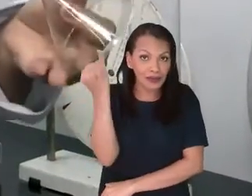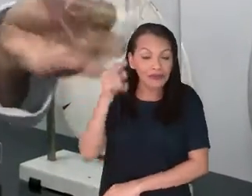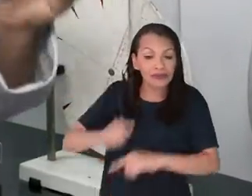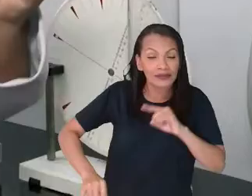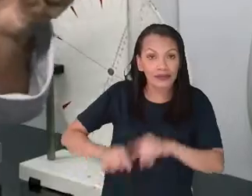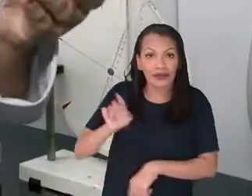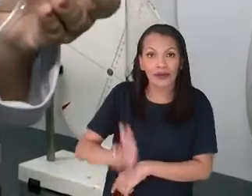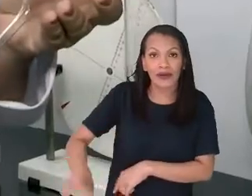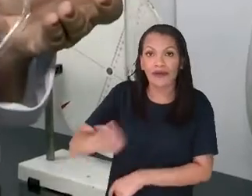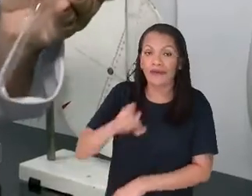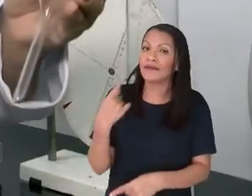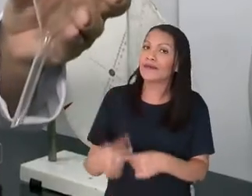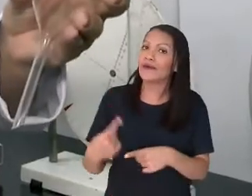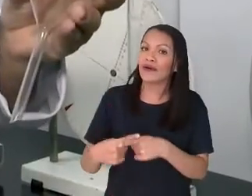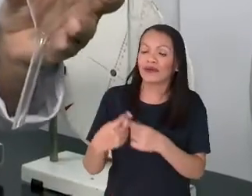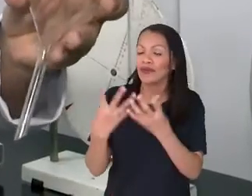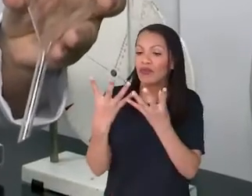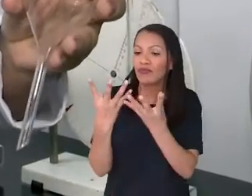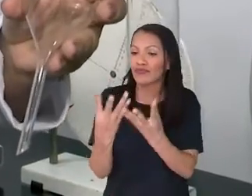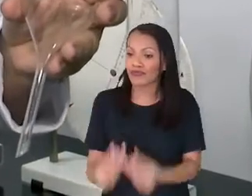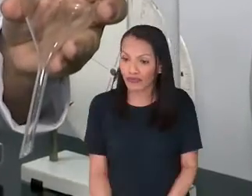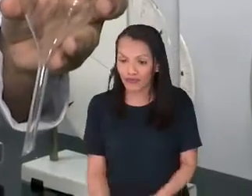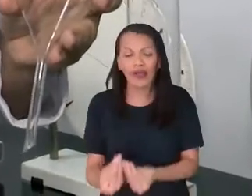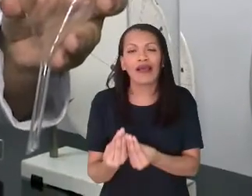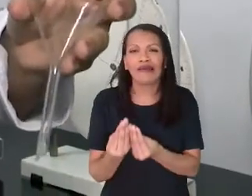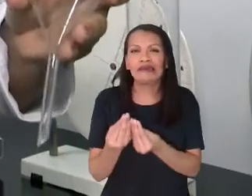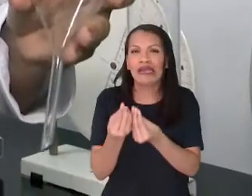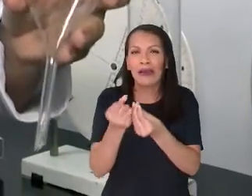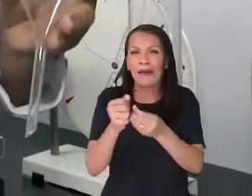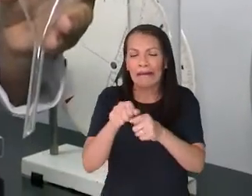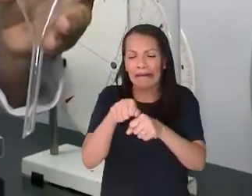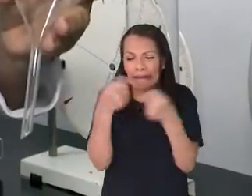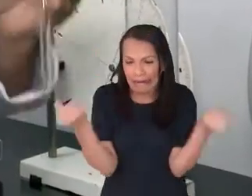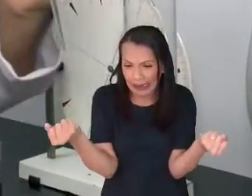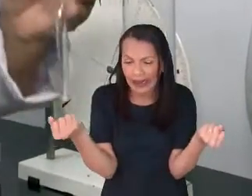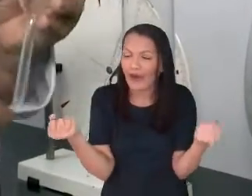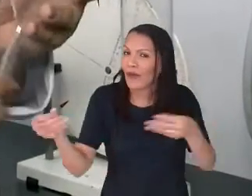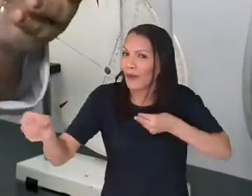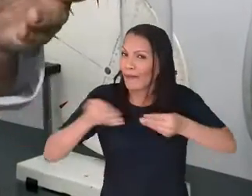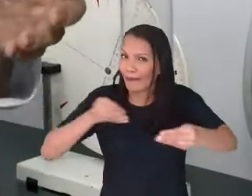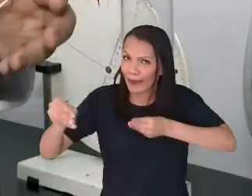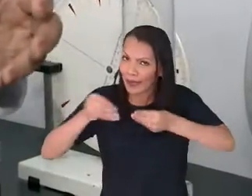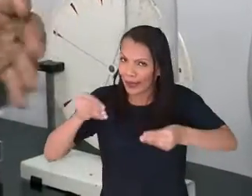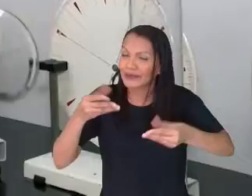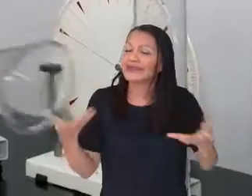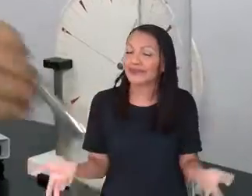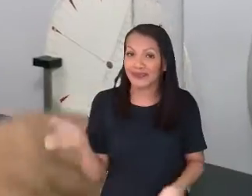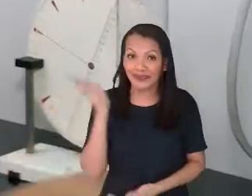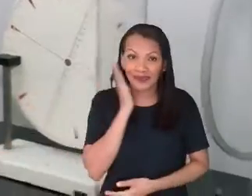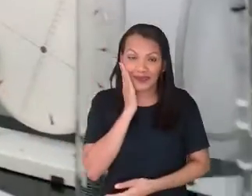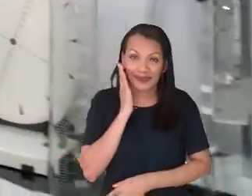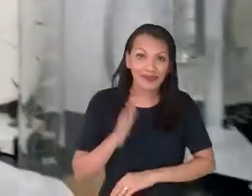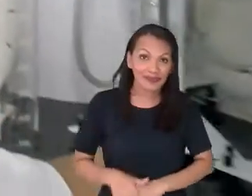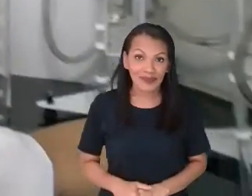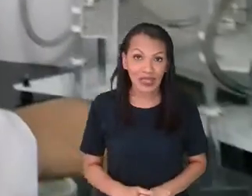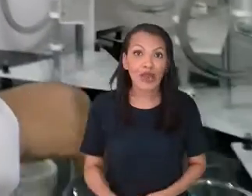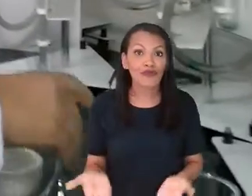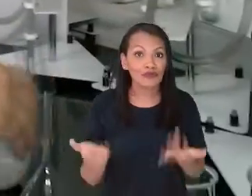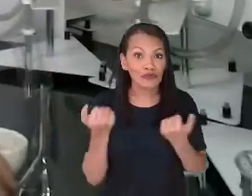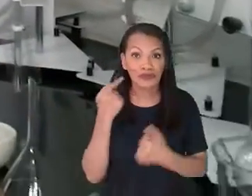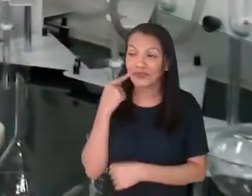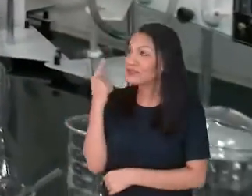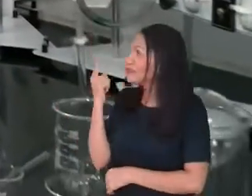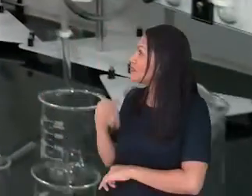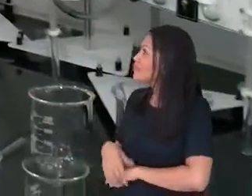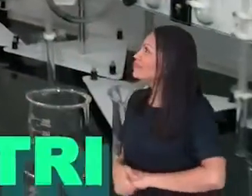utilização, porque não vai derreter por ser plástico, nem vai interferir na substância que a gente está trabalhando. Vamos mais.